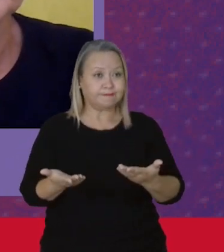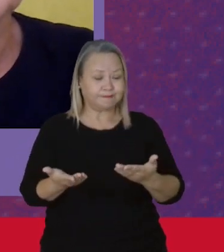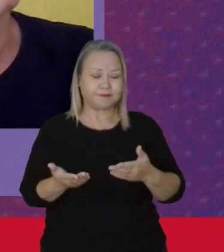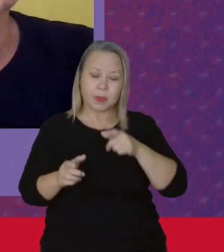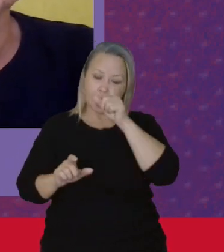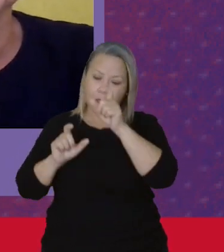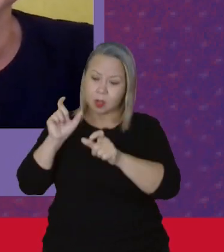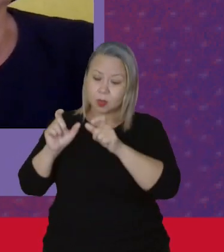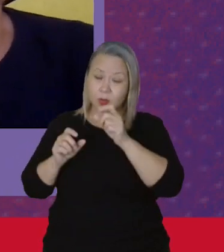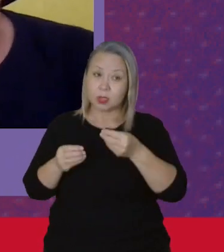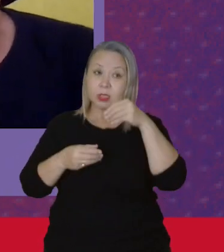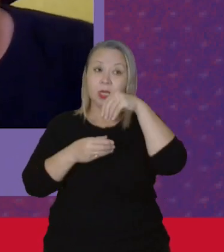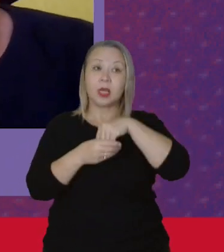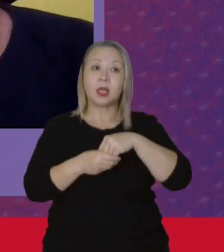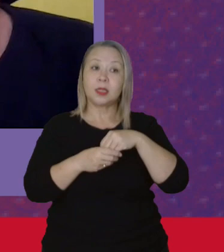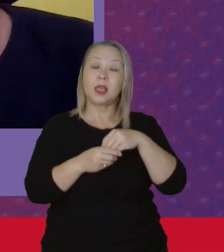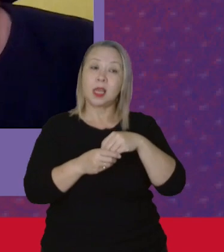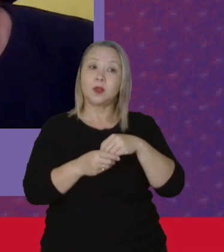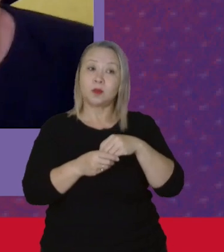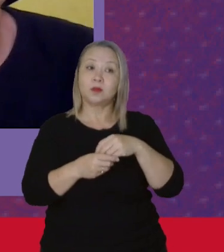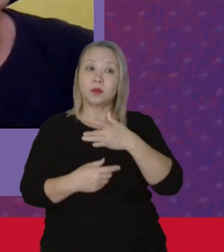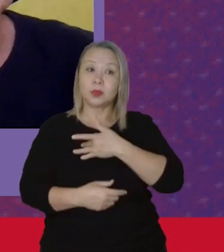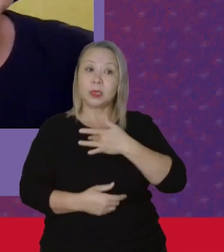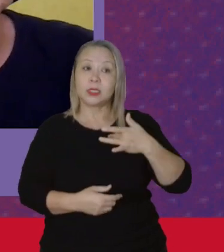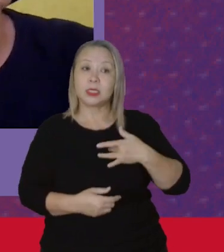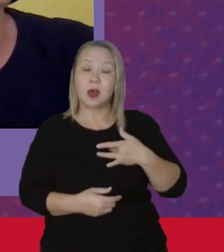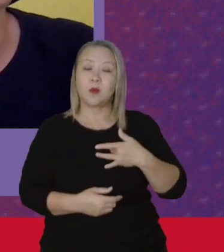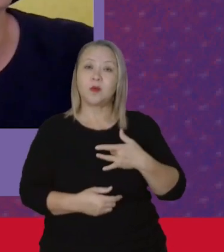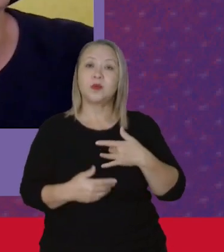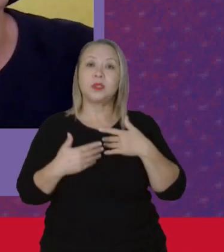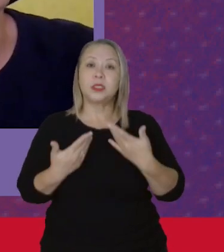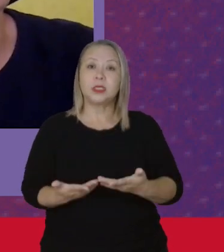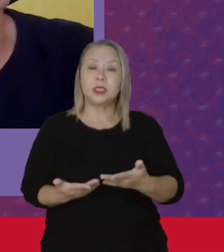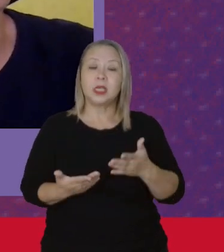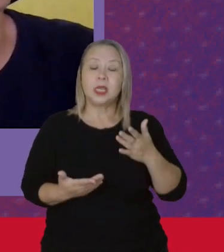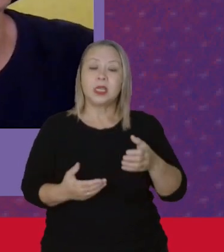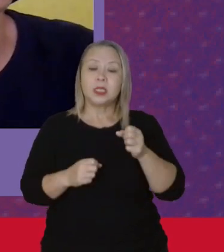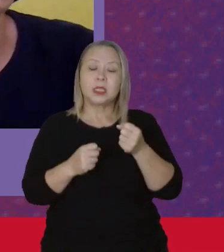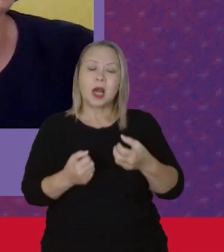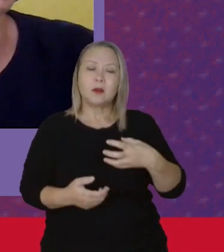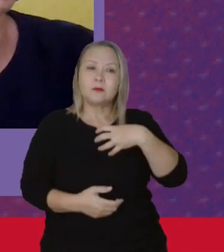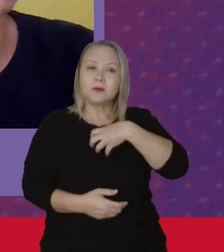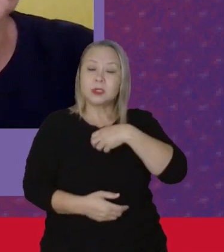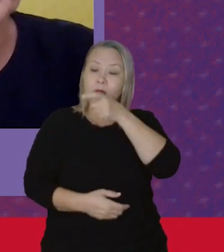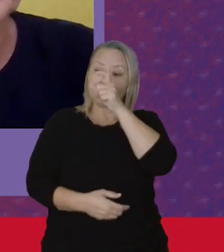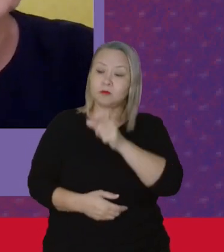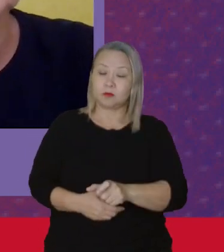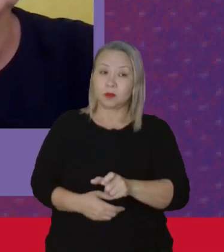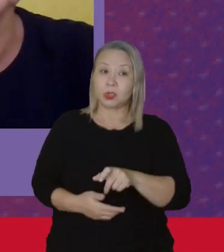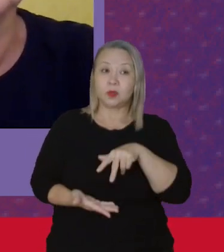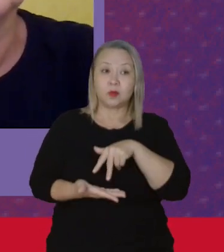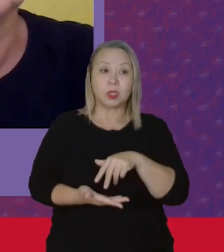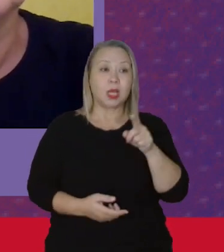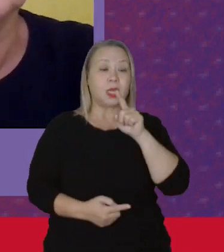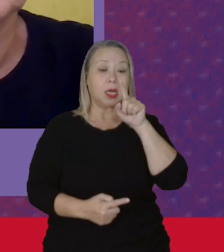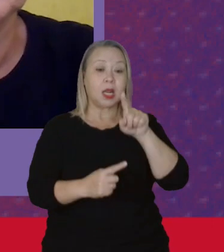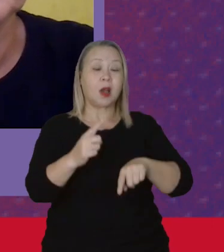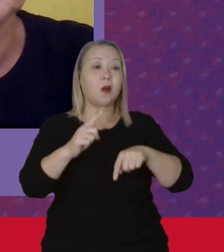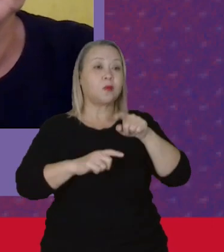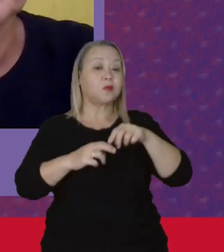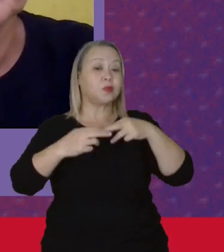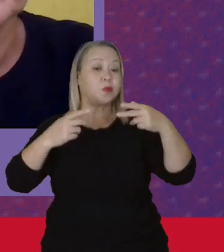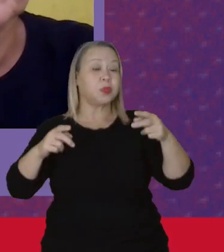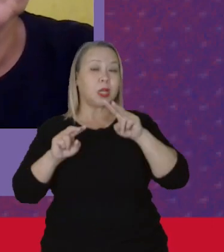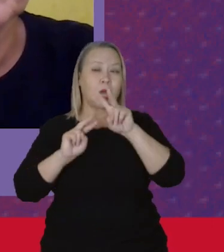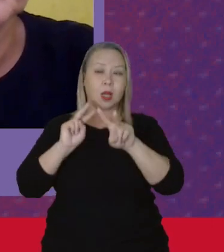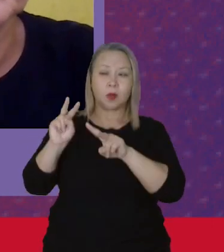sujeito dentro da saúde, e justamente já numa condição de sujeito, não de objeto do olhar